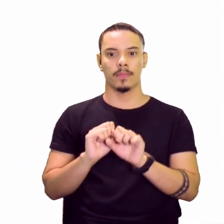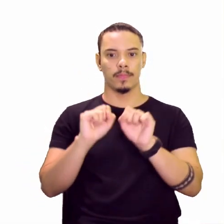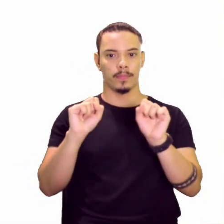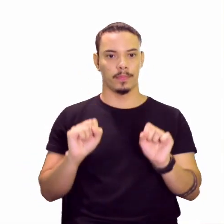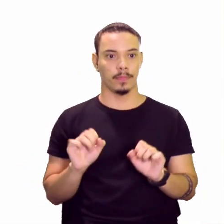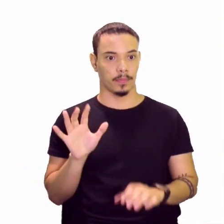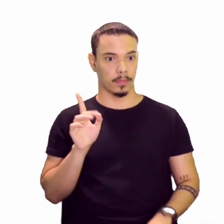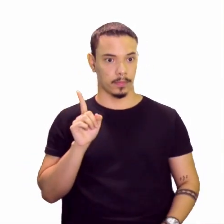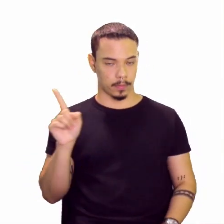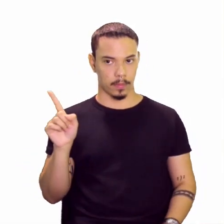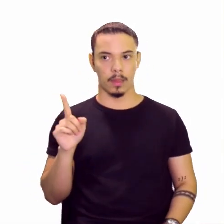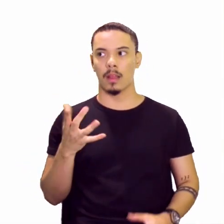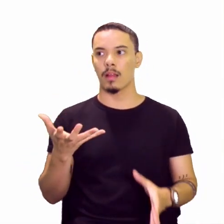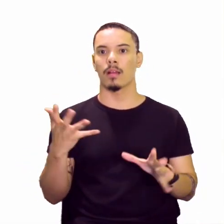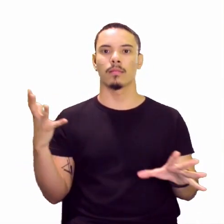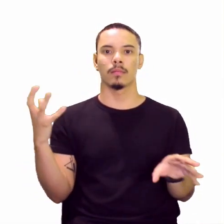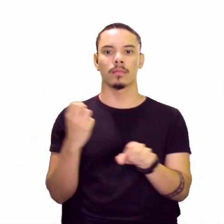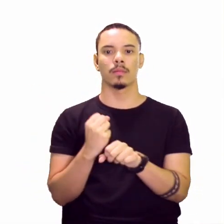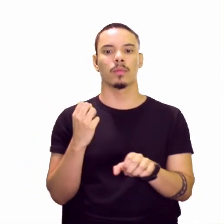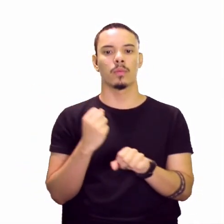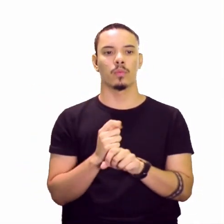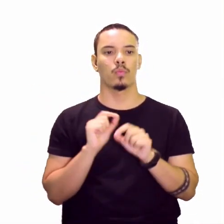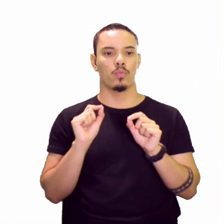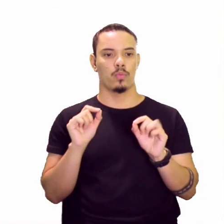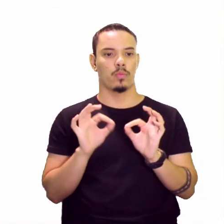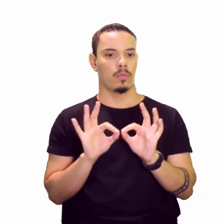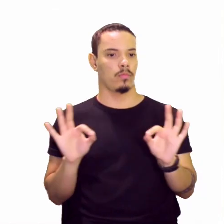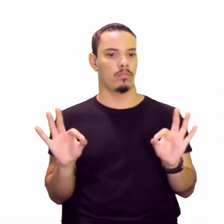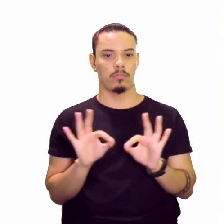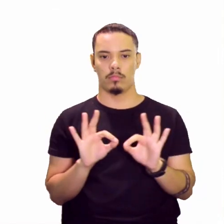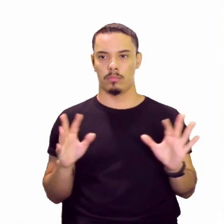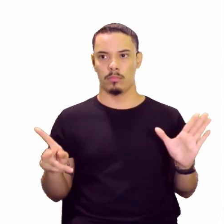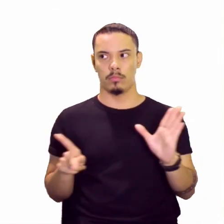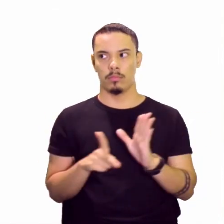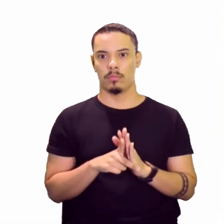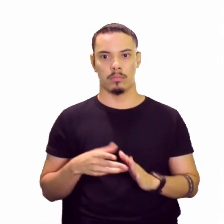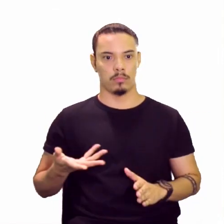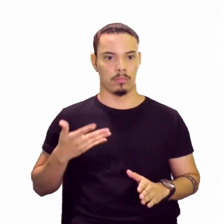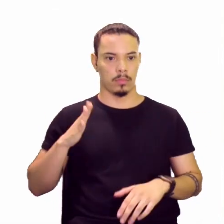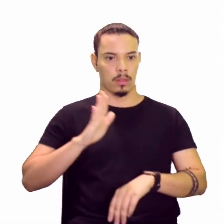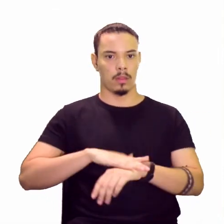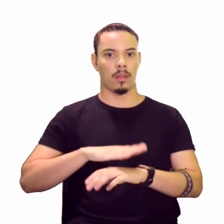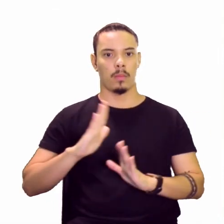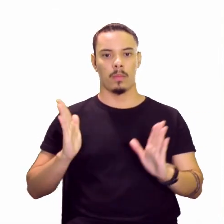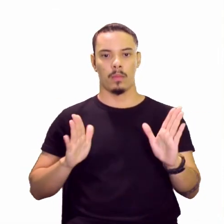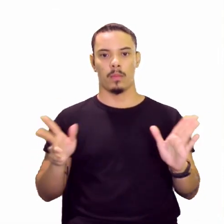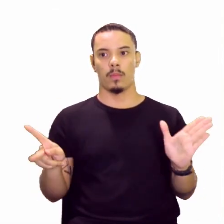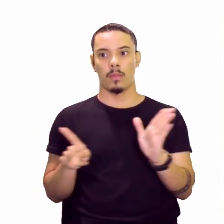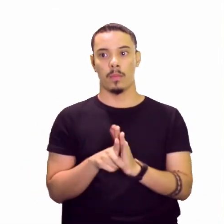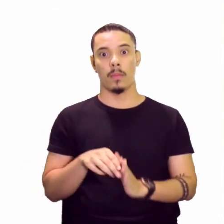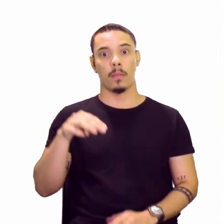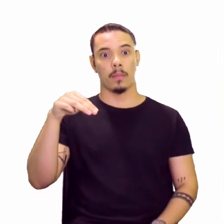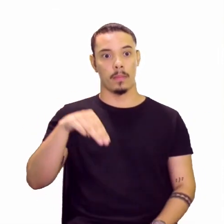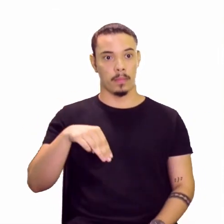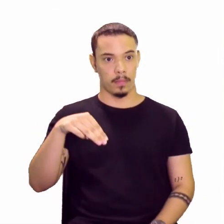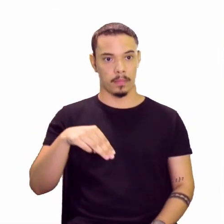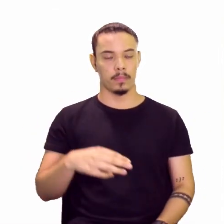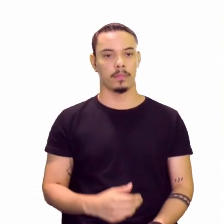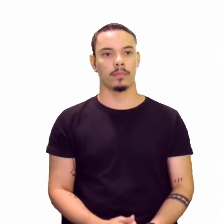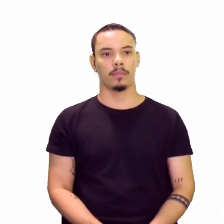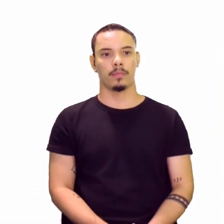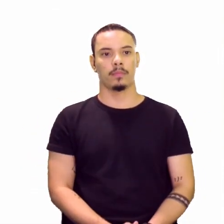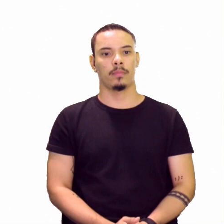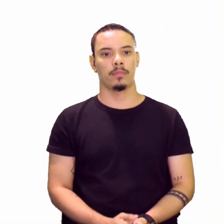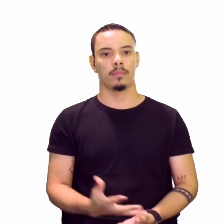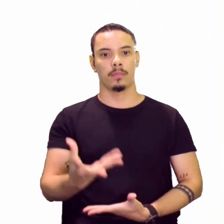né? E ele quer calcular ali, né, Décio, a distância total percorrida neste intervalo de tempo em metros. Justamente. Dentro